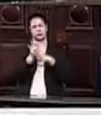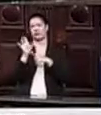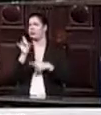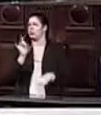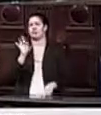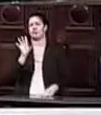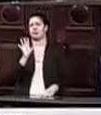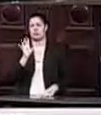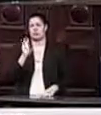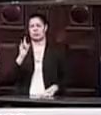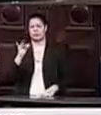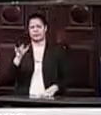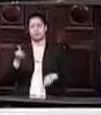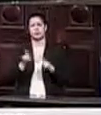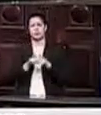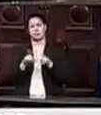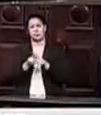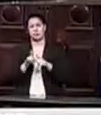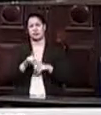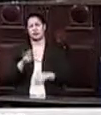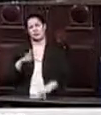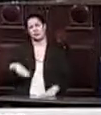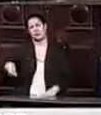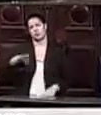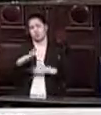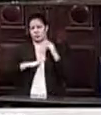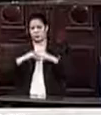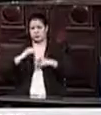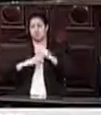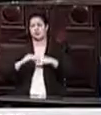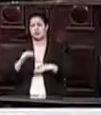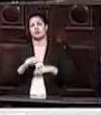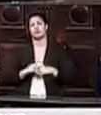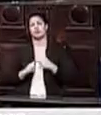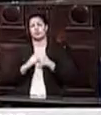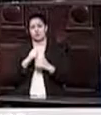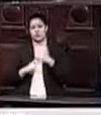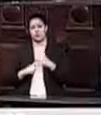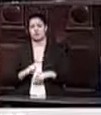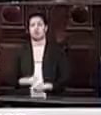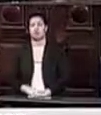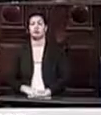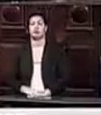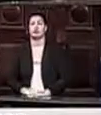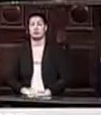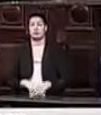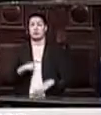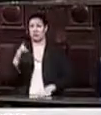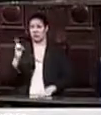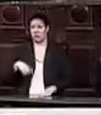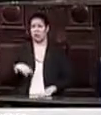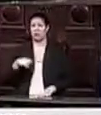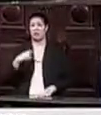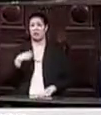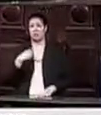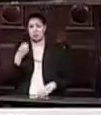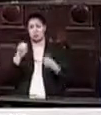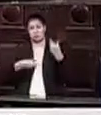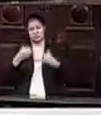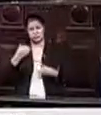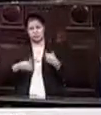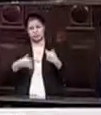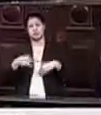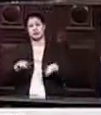Polícia Civil, mas, sobretudo, aqueles que praticam essa modalidade esportiva. Essas eram as nossas